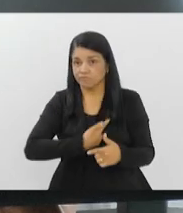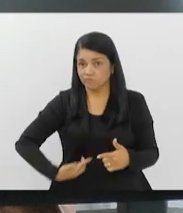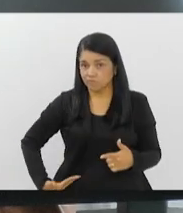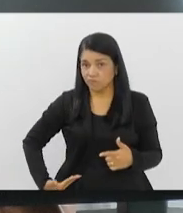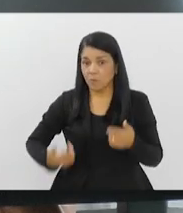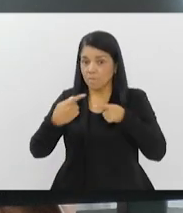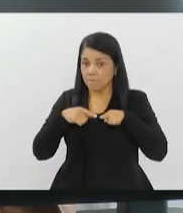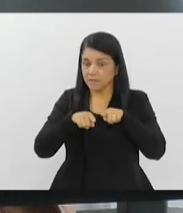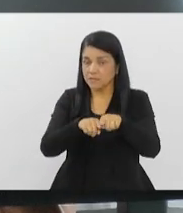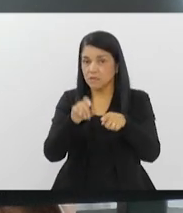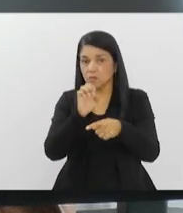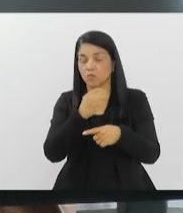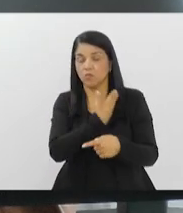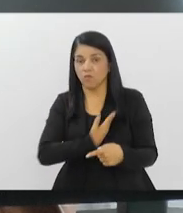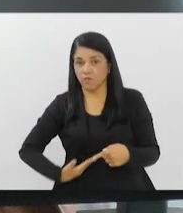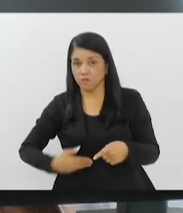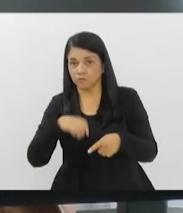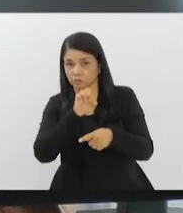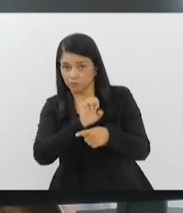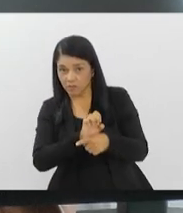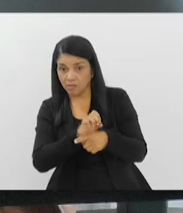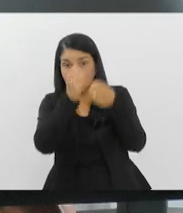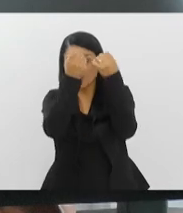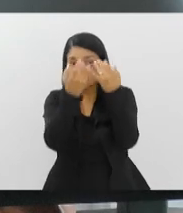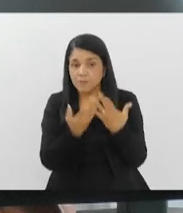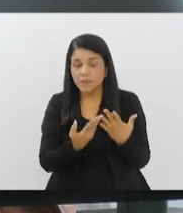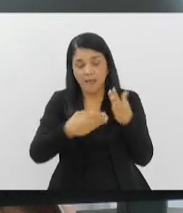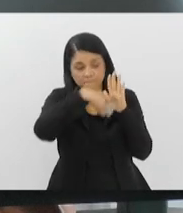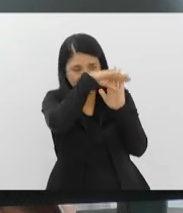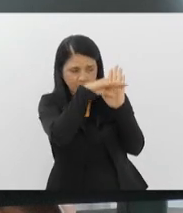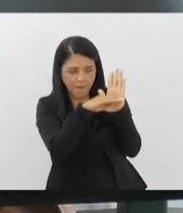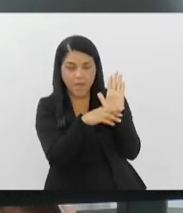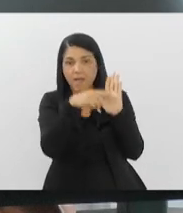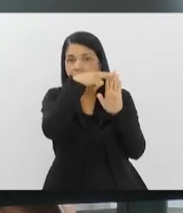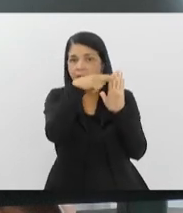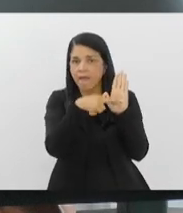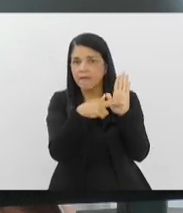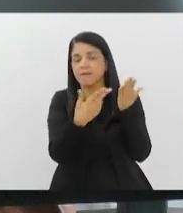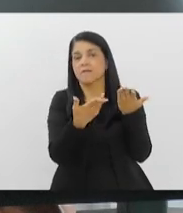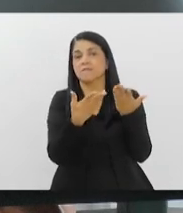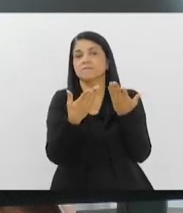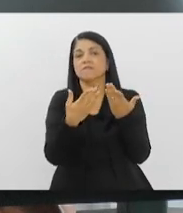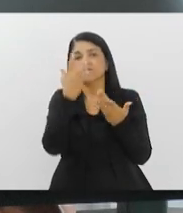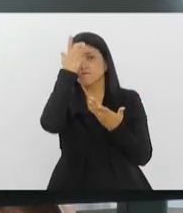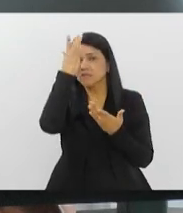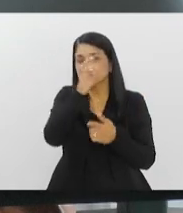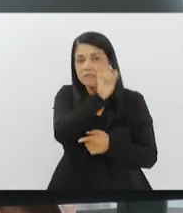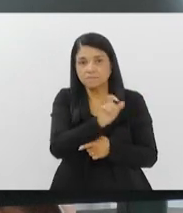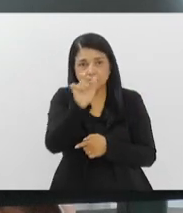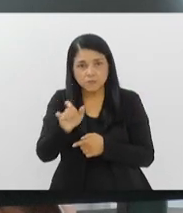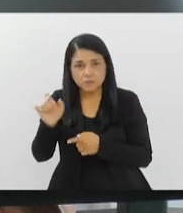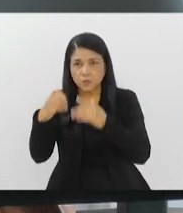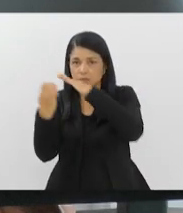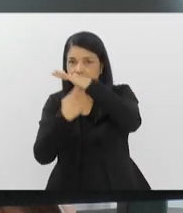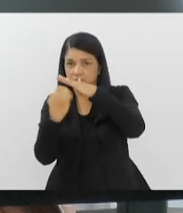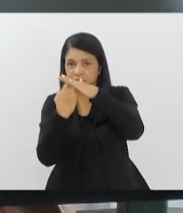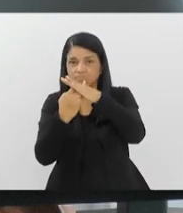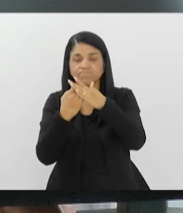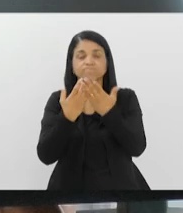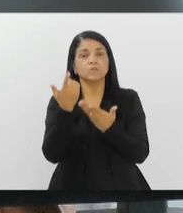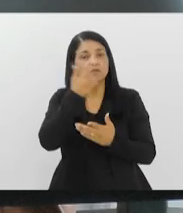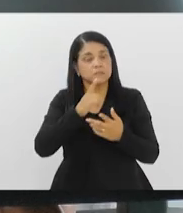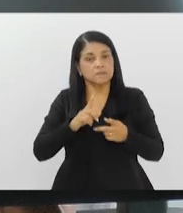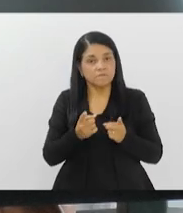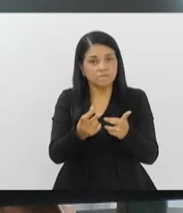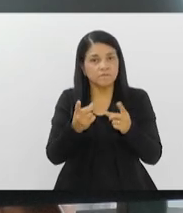o governo do Estado, é explicar e facilitar o empresário a realizar esses sonhos, né?